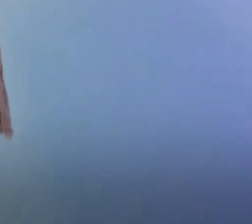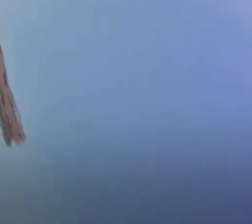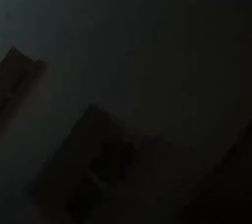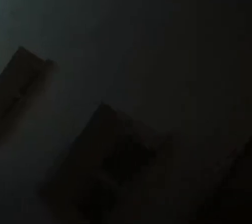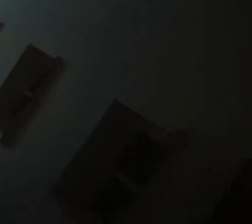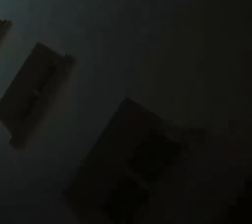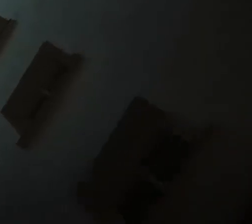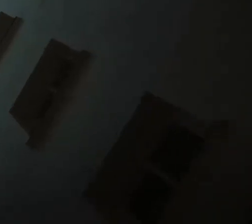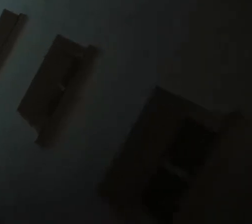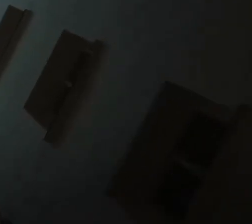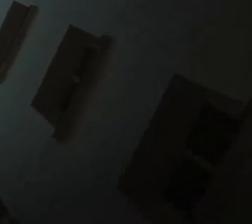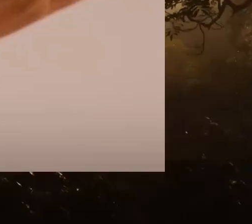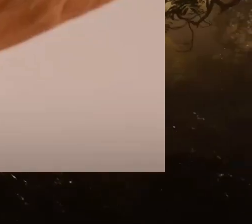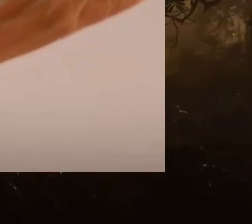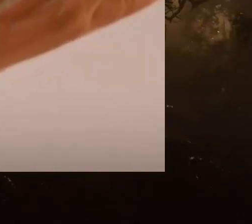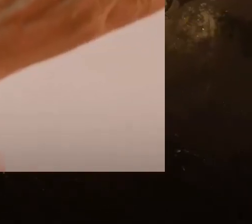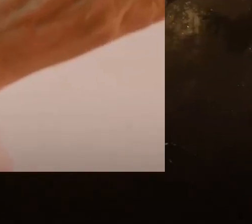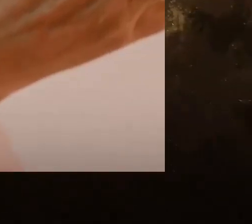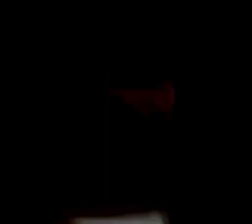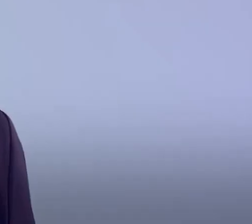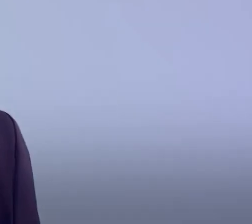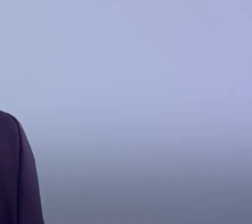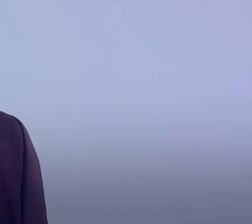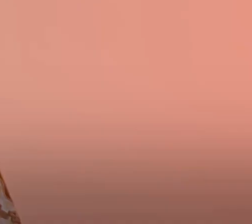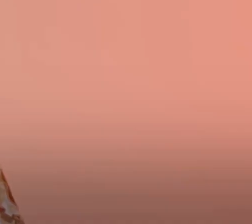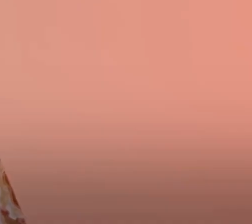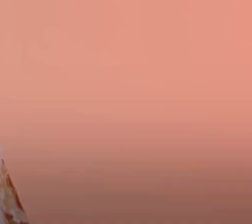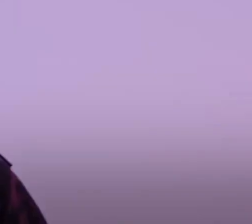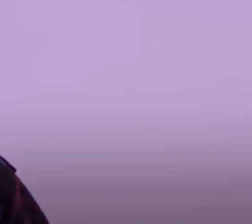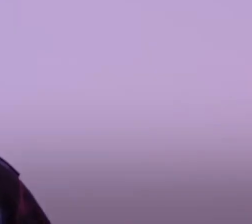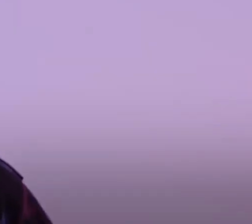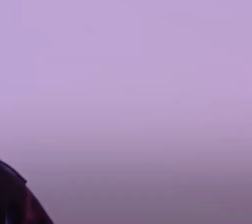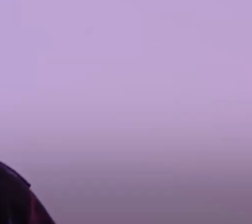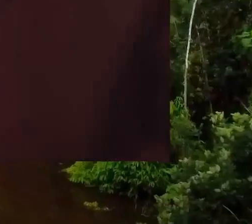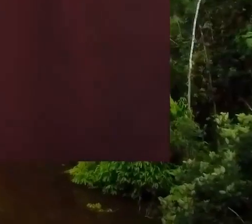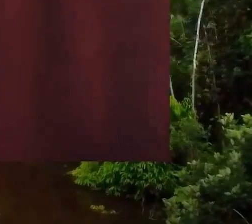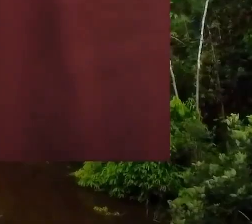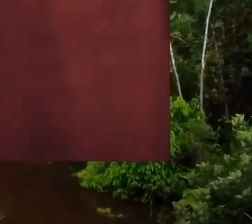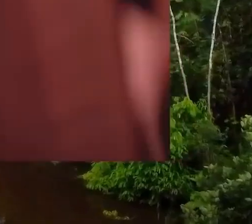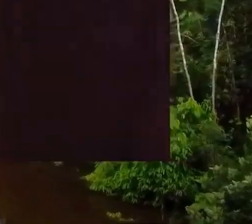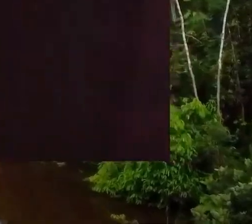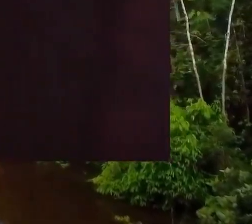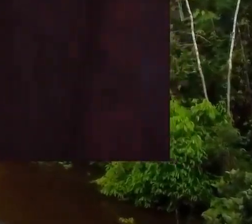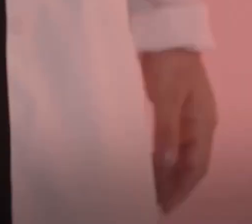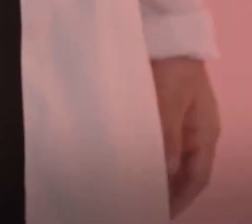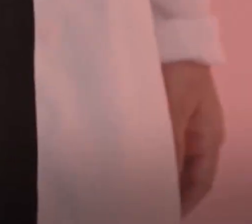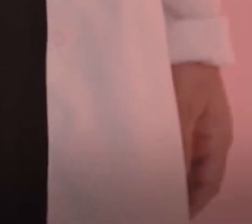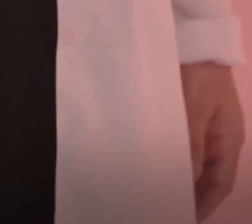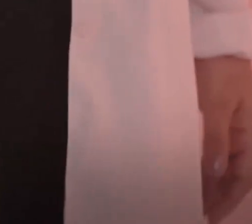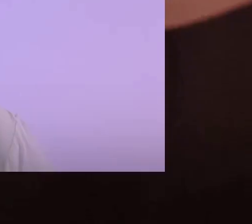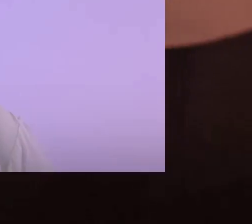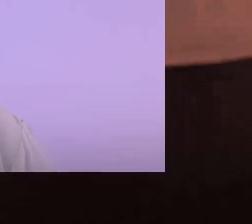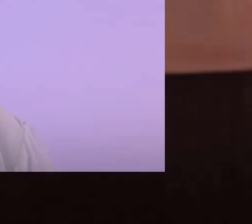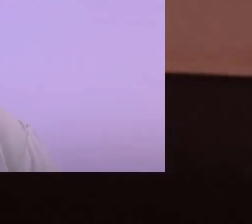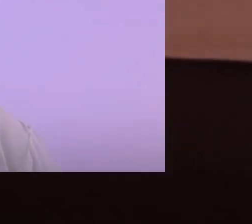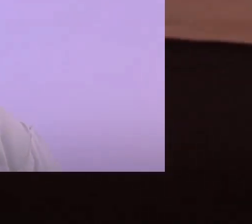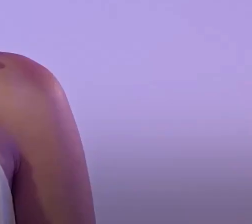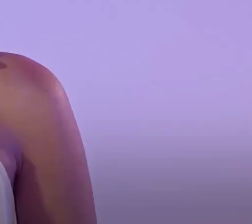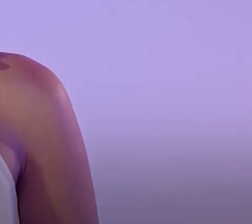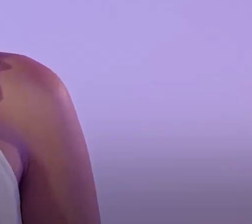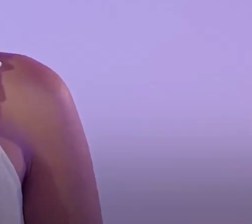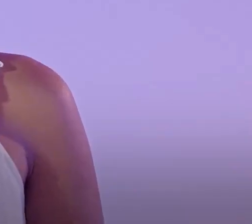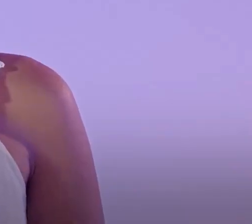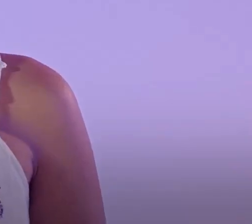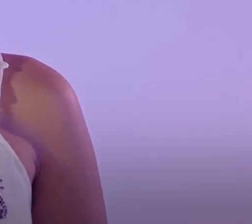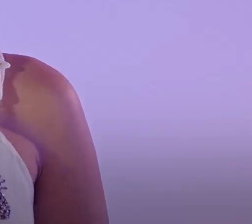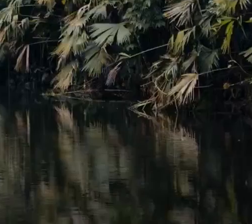mundo de concreto que também é seu. O futuro se revela, as amarras se desatam, nossas vozes